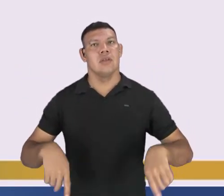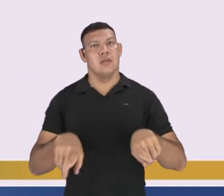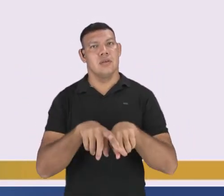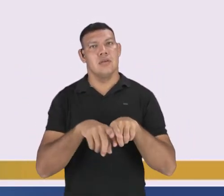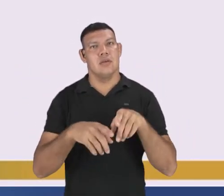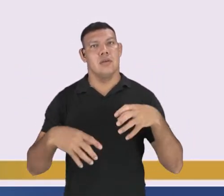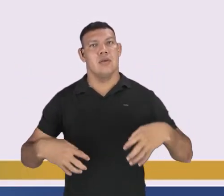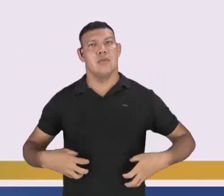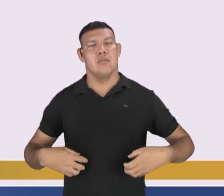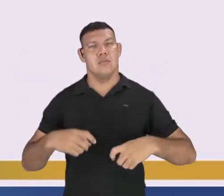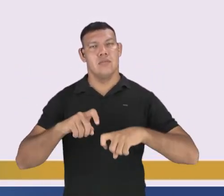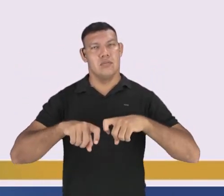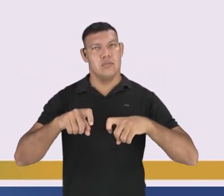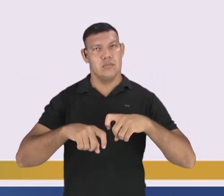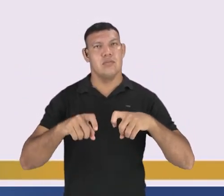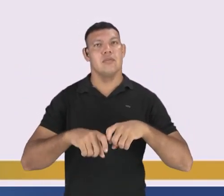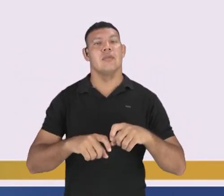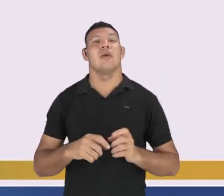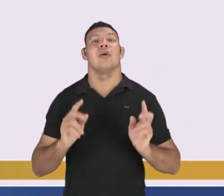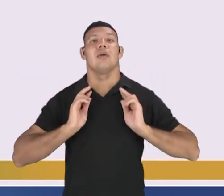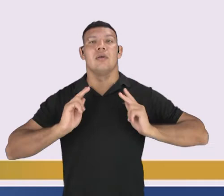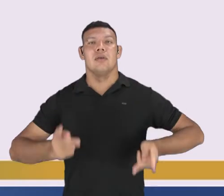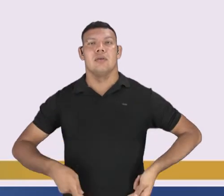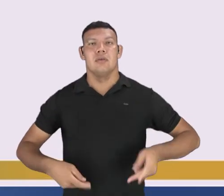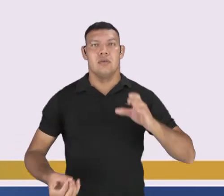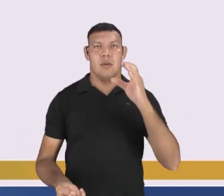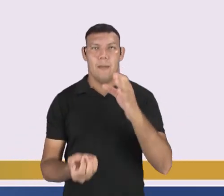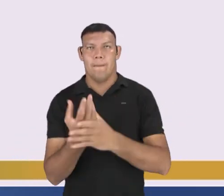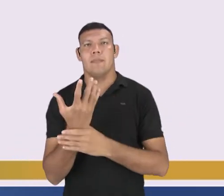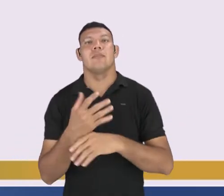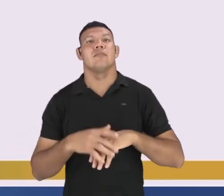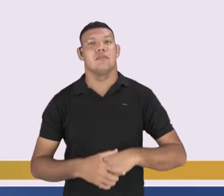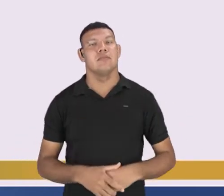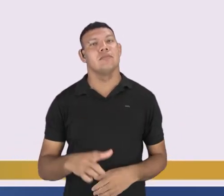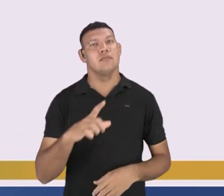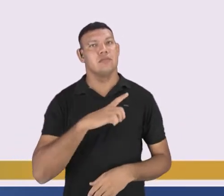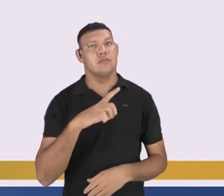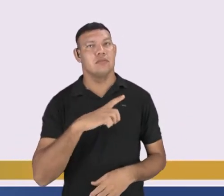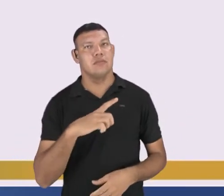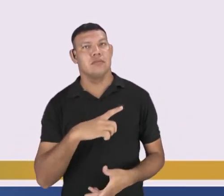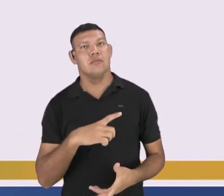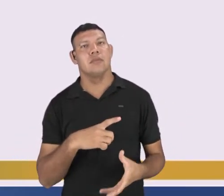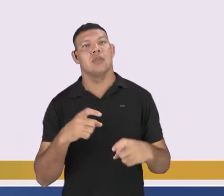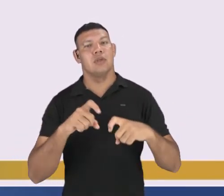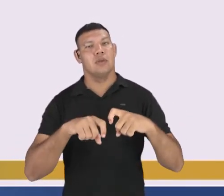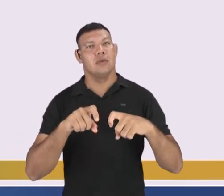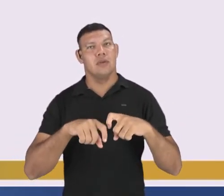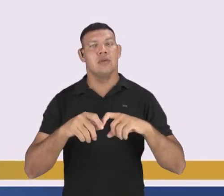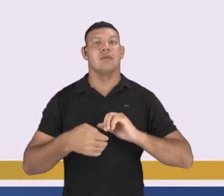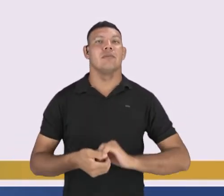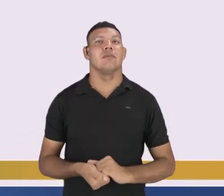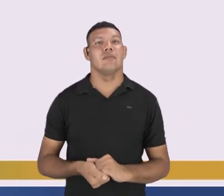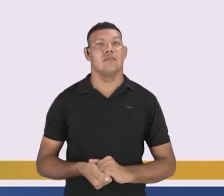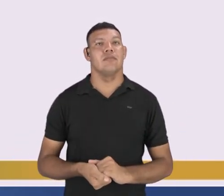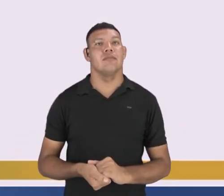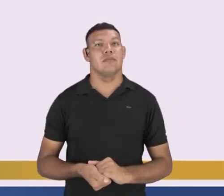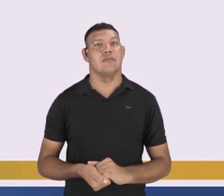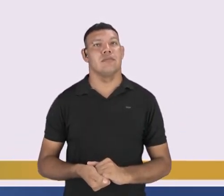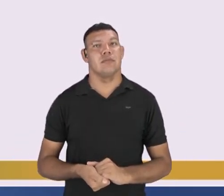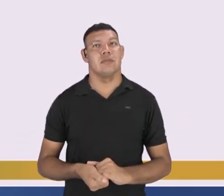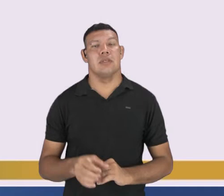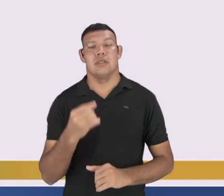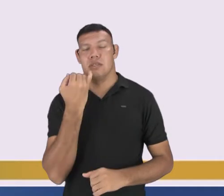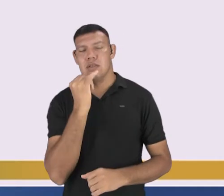também é responsável por produzir os hormônios, né, que fazem com que a gente tenha um amadurecimento sexual. O excesso na